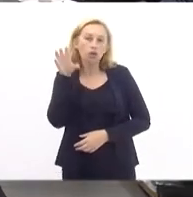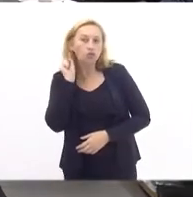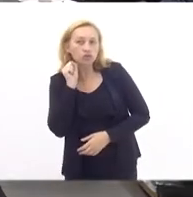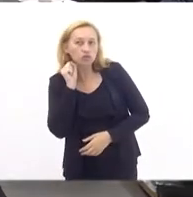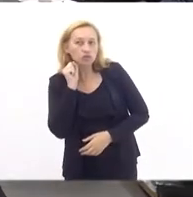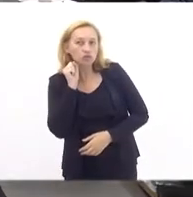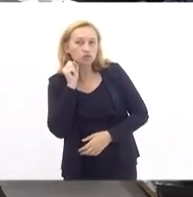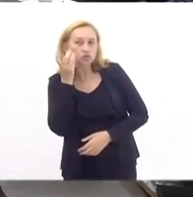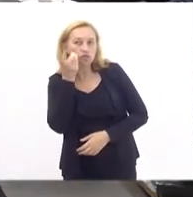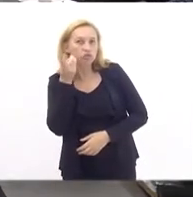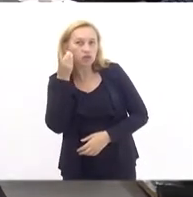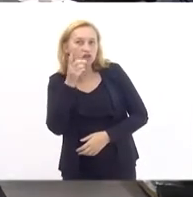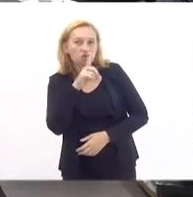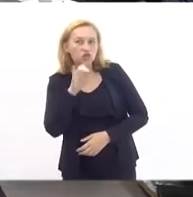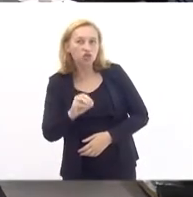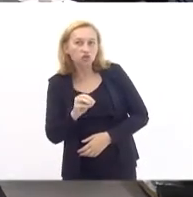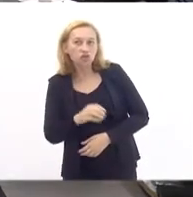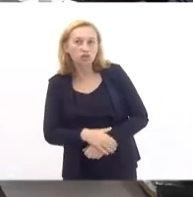ouvindo?